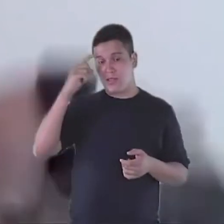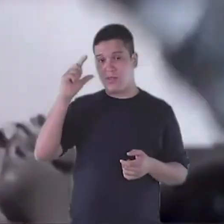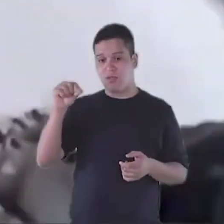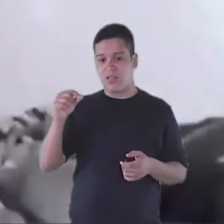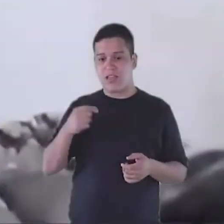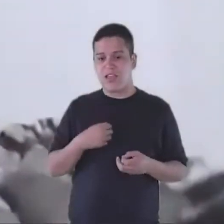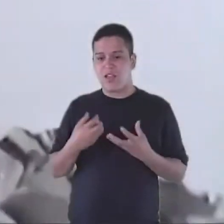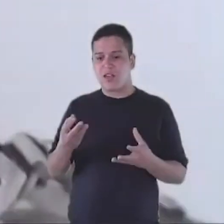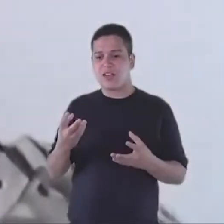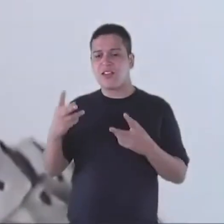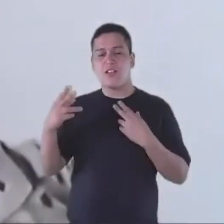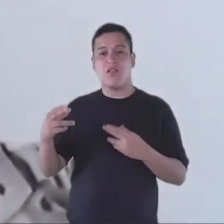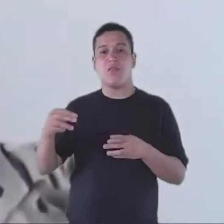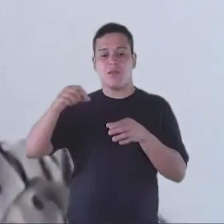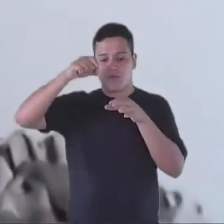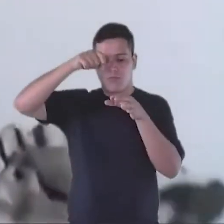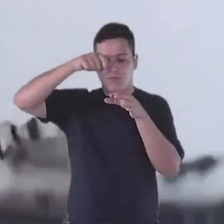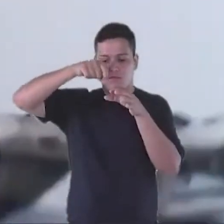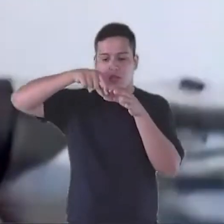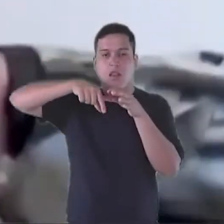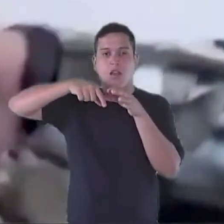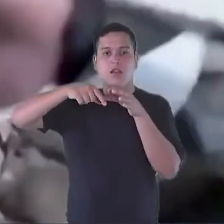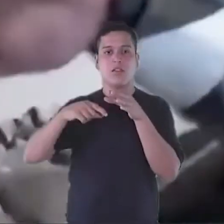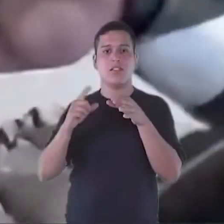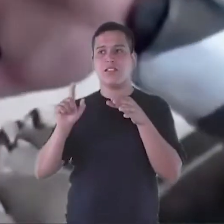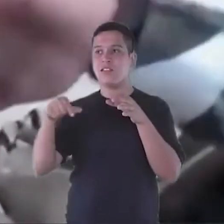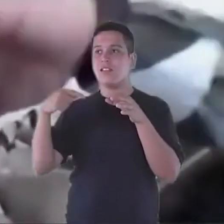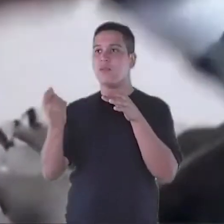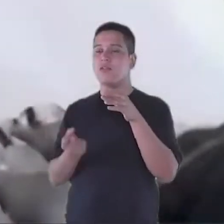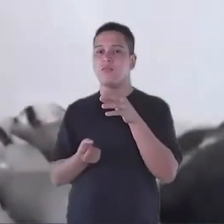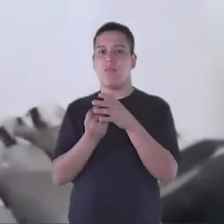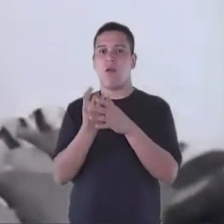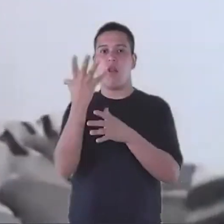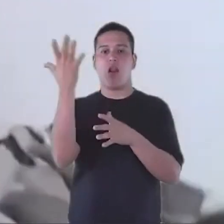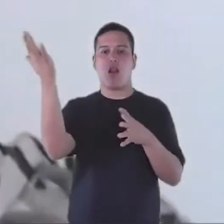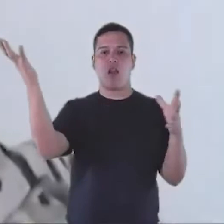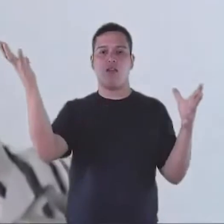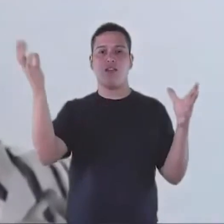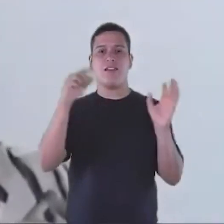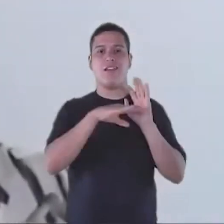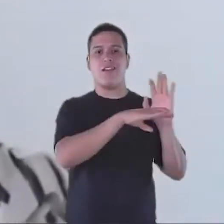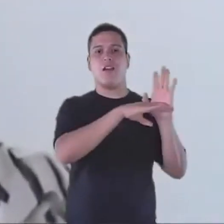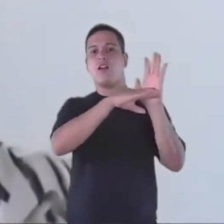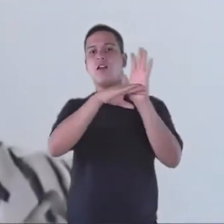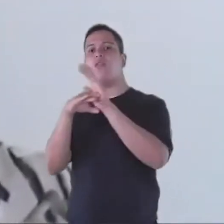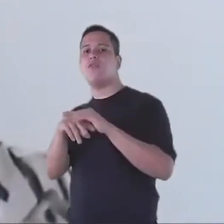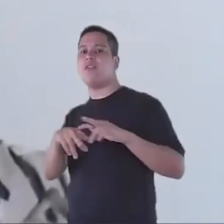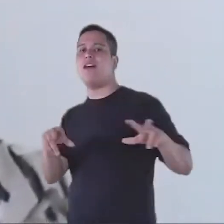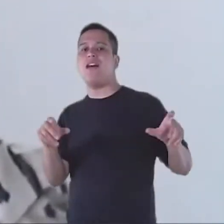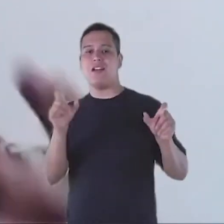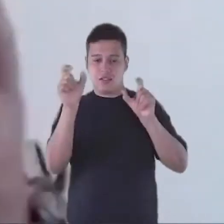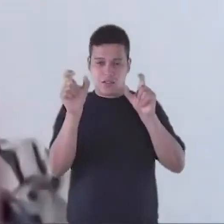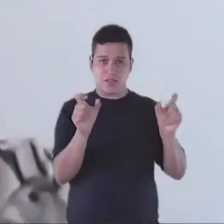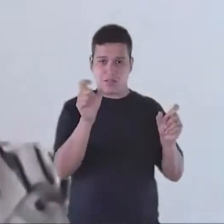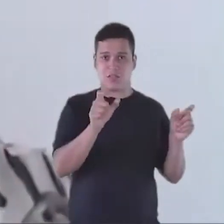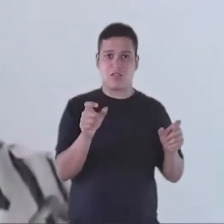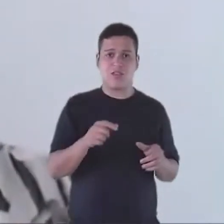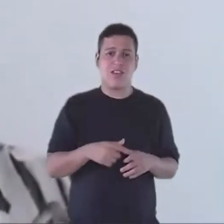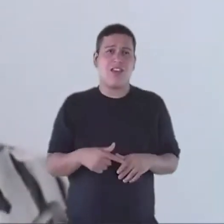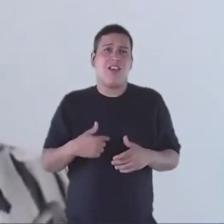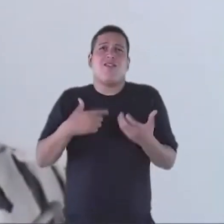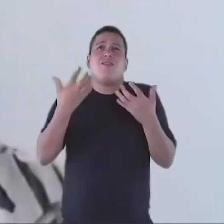Antes tu quer chamar atenção, tu quer ser frondoso. Hoje eu quero